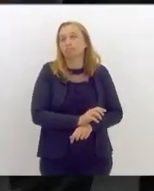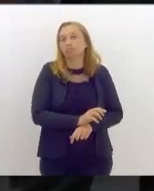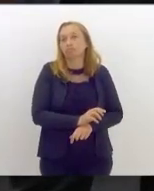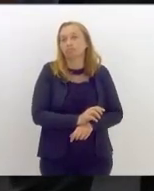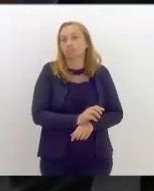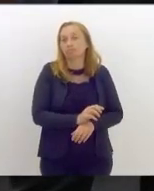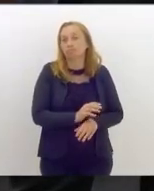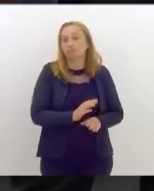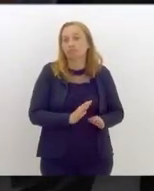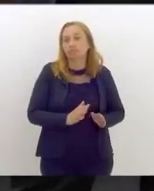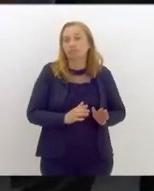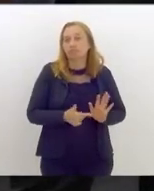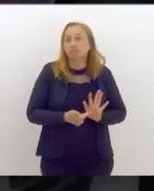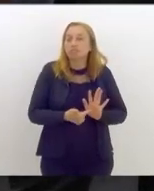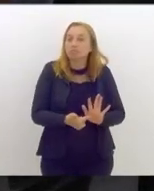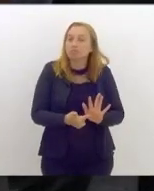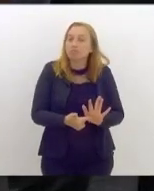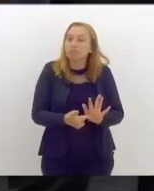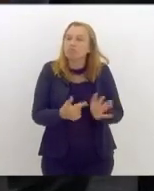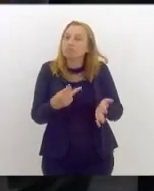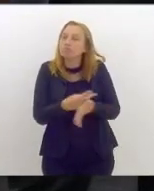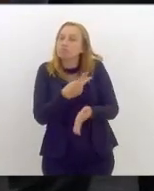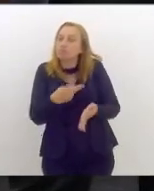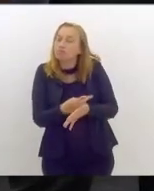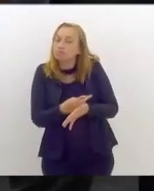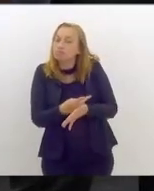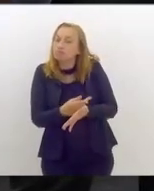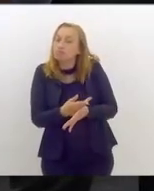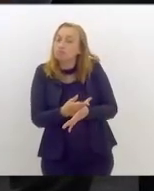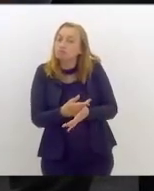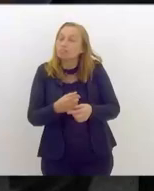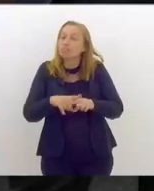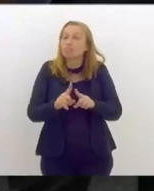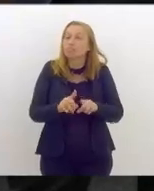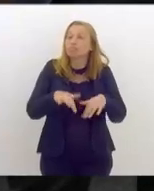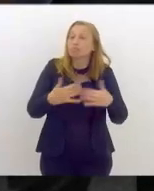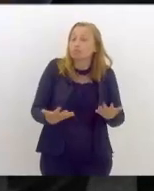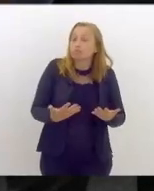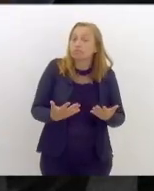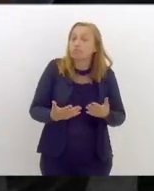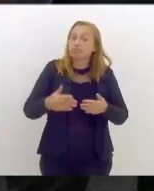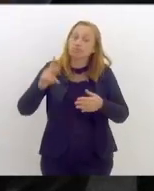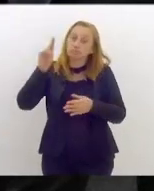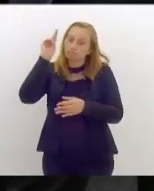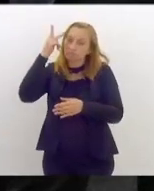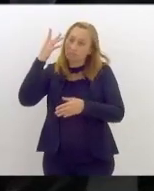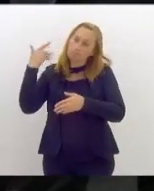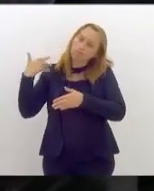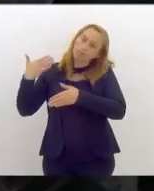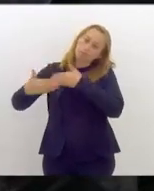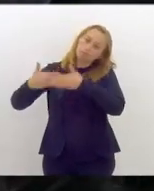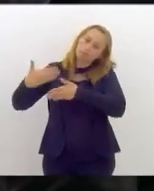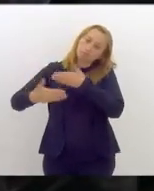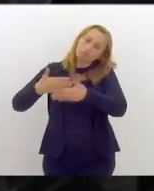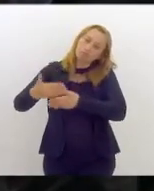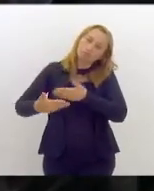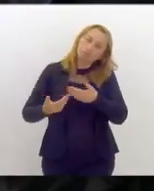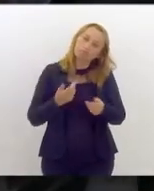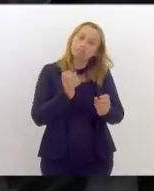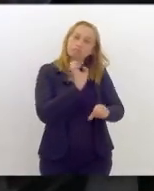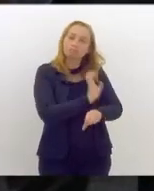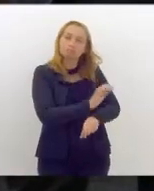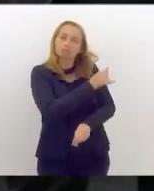vilões equivocados então a gente trata de todo o histórico da previdência no estado do Rio de